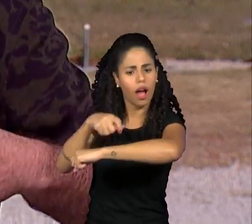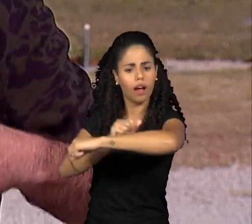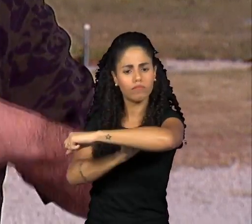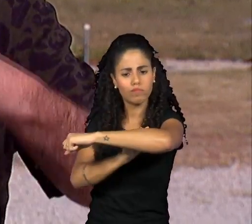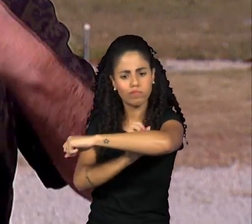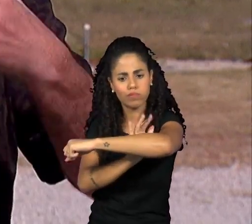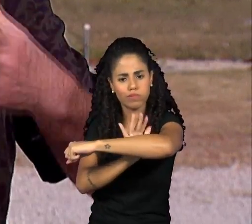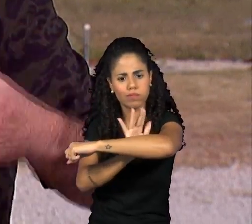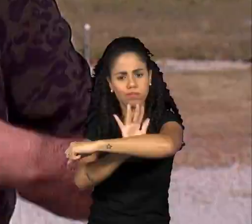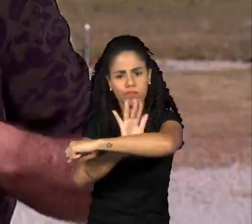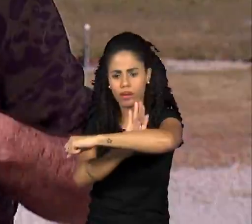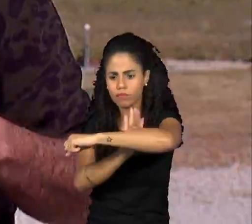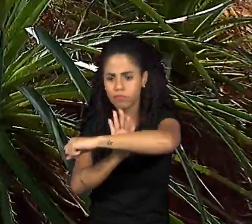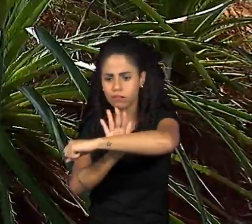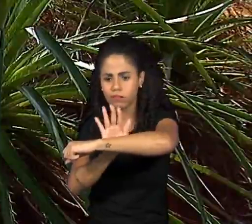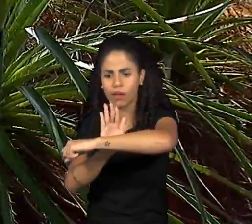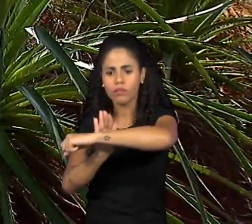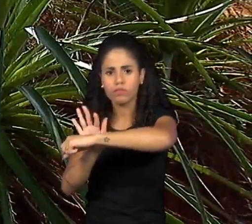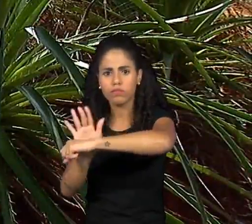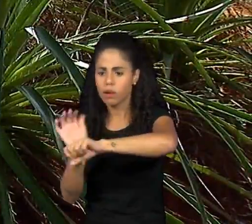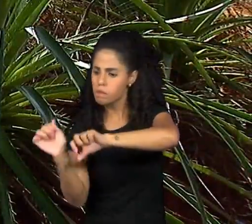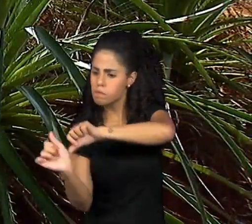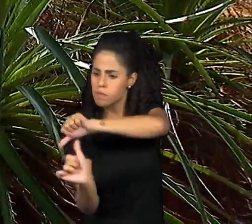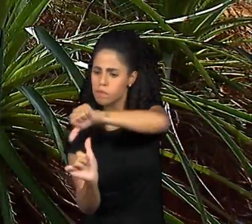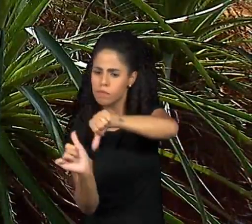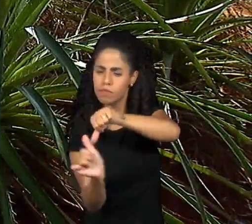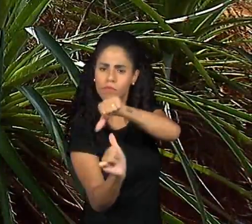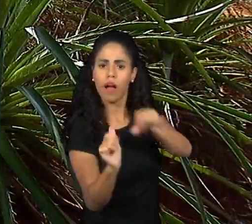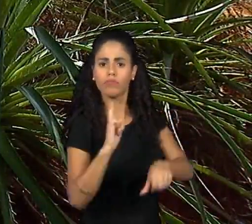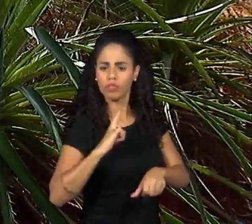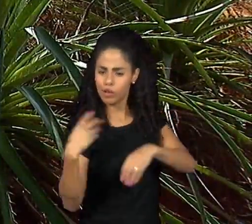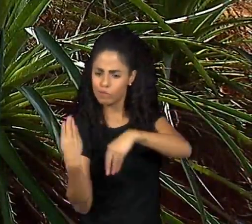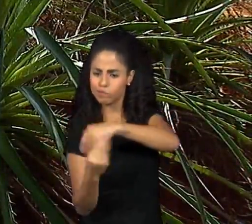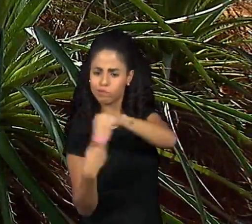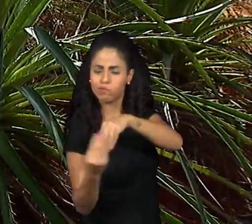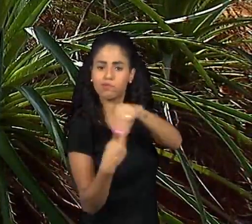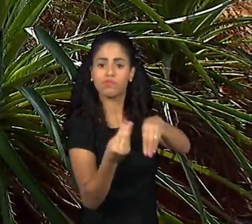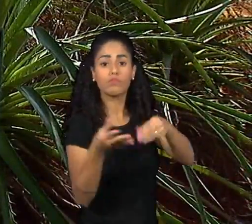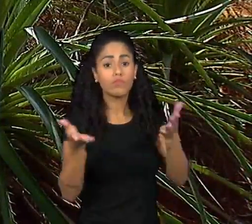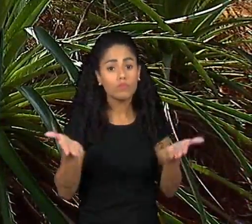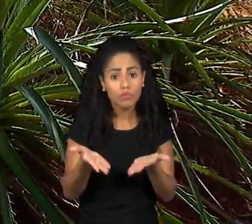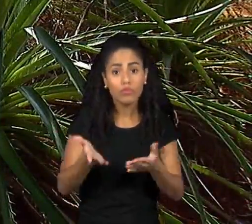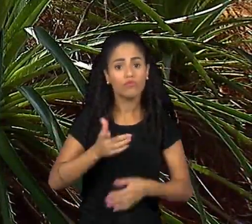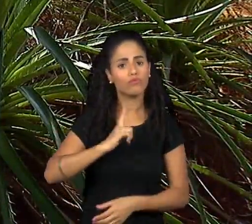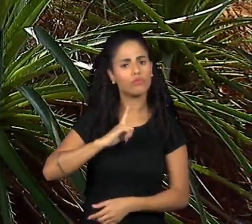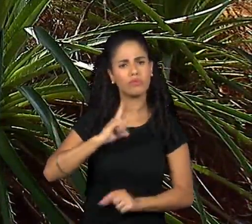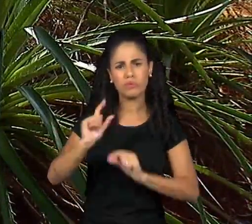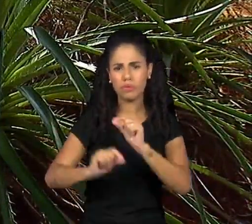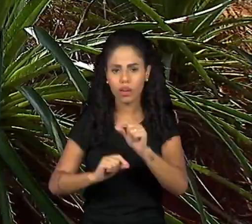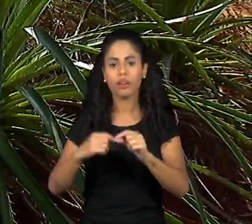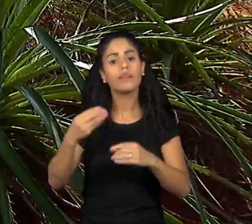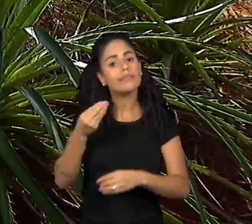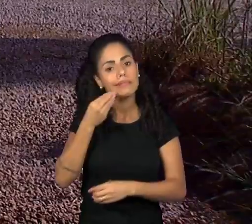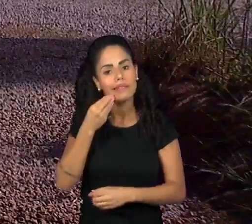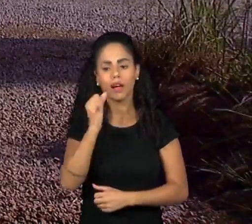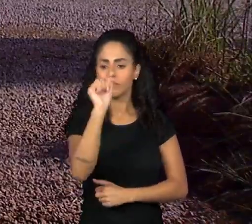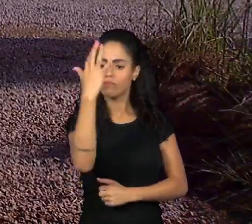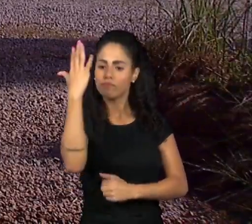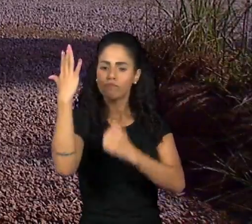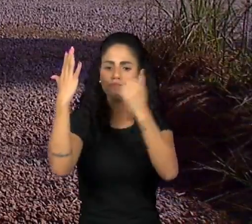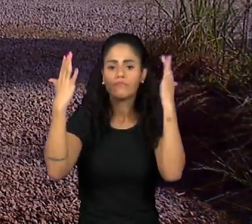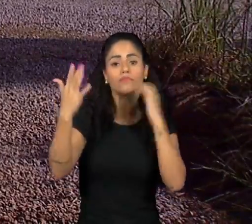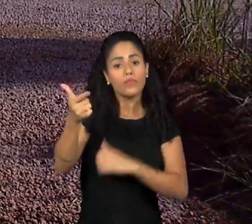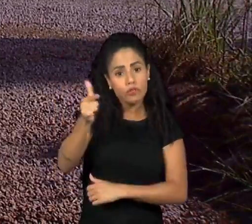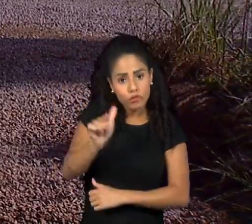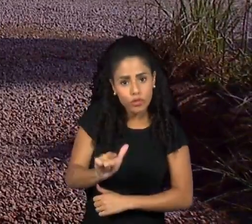coisa foi ficando mista. Hoje em dia, eu diria que cada vez mais a gente está reproduzindo as plantas. Ao longo